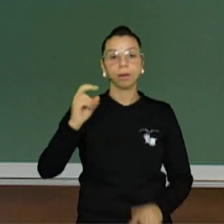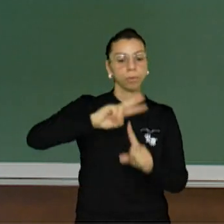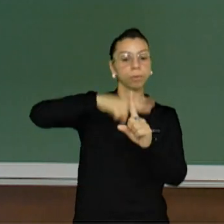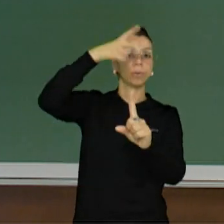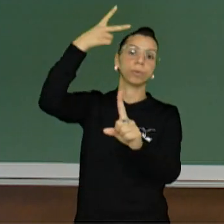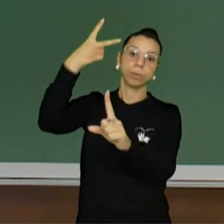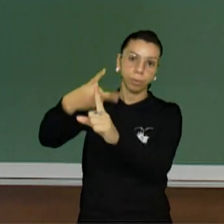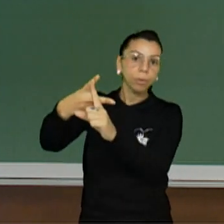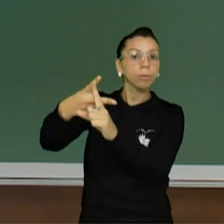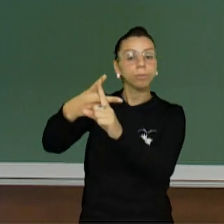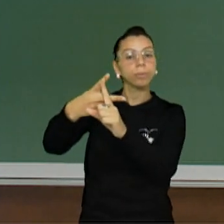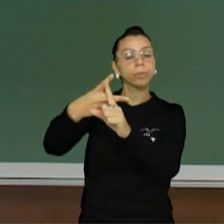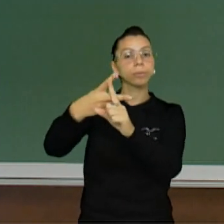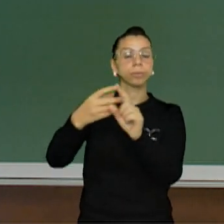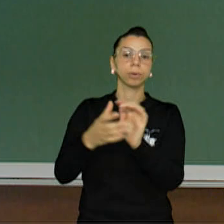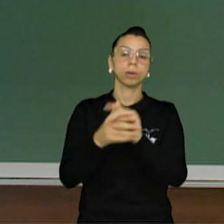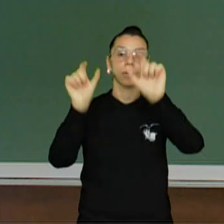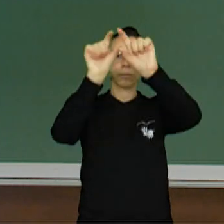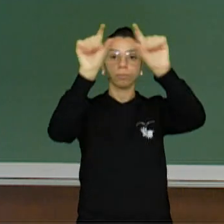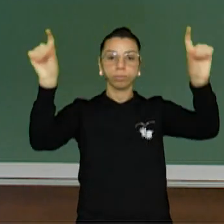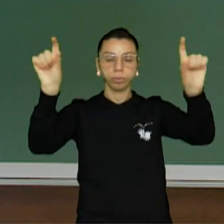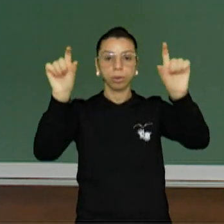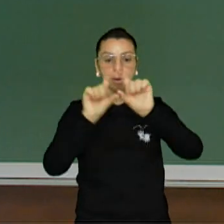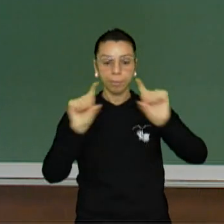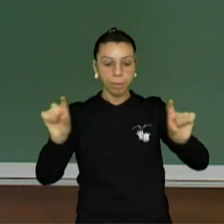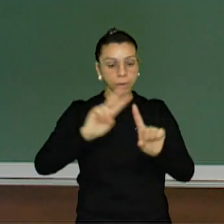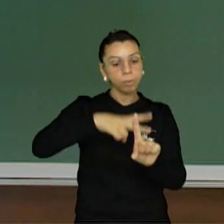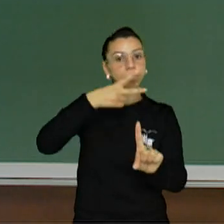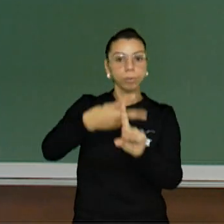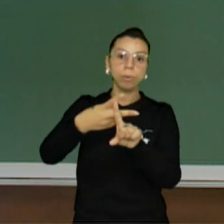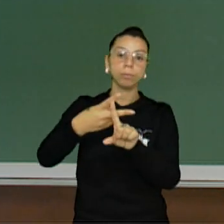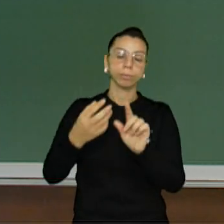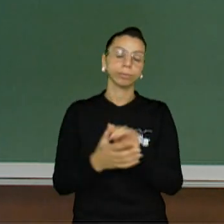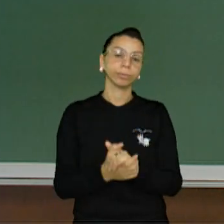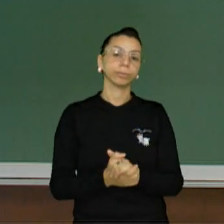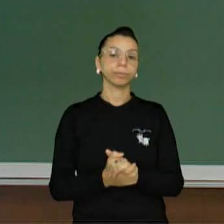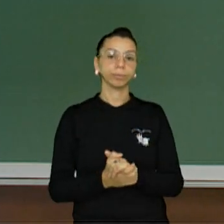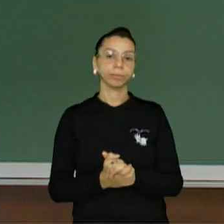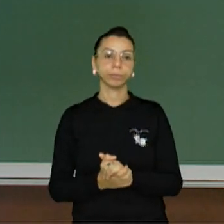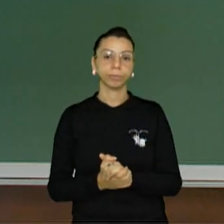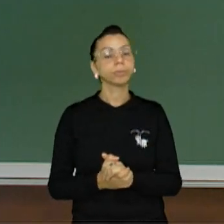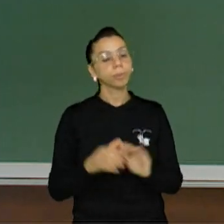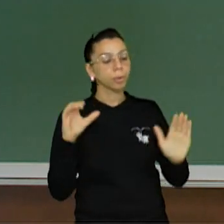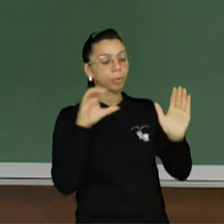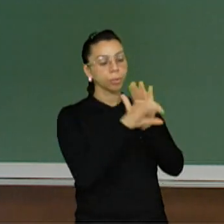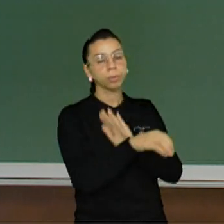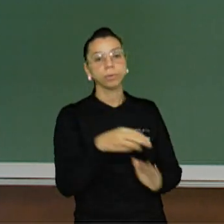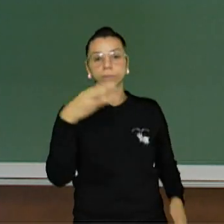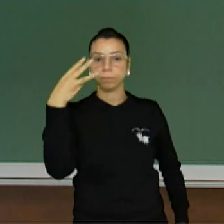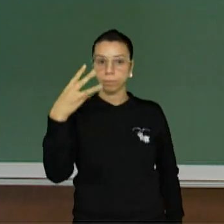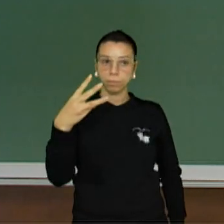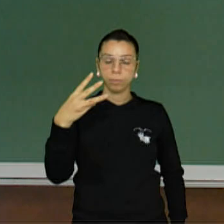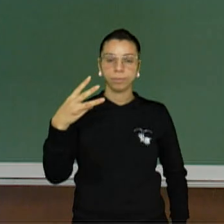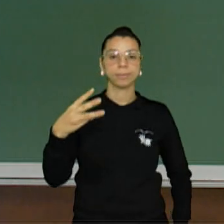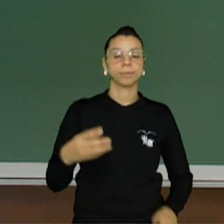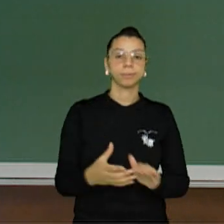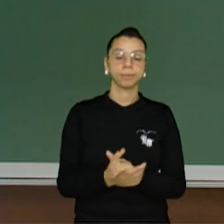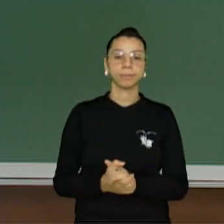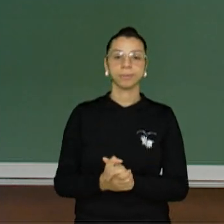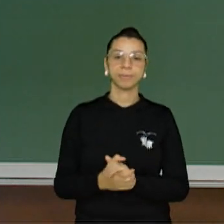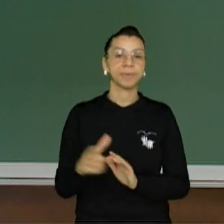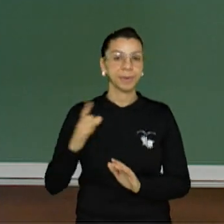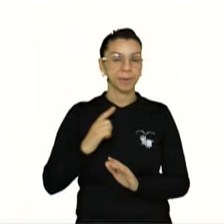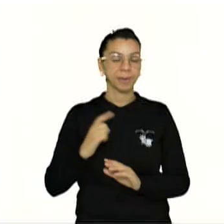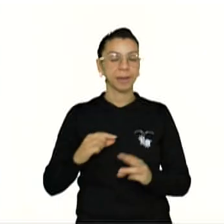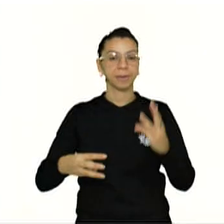o dobro da primeira linha. Determinante nulo também. Vamos ver essa propriedade 3, que agora até aumentei ali, ó, coloquei uma